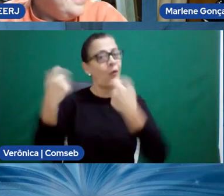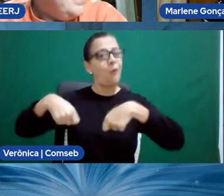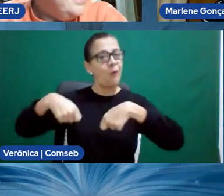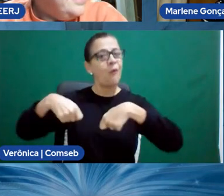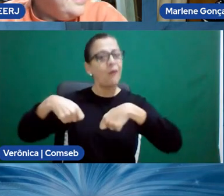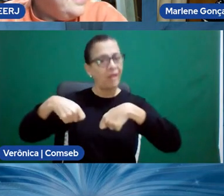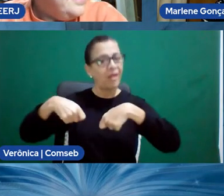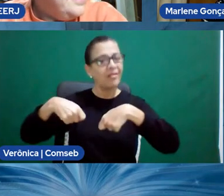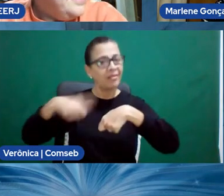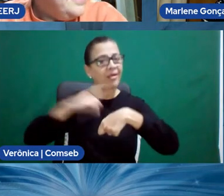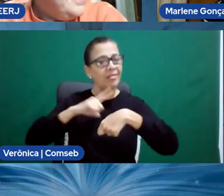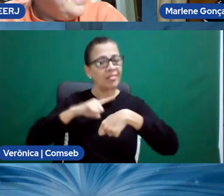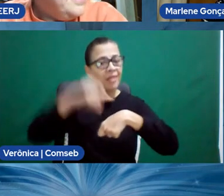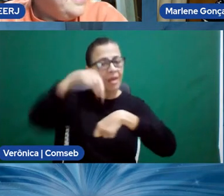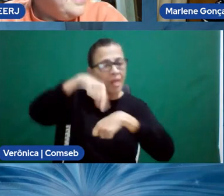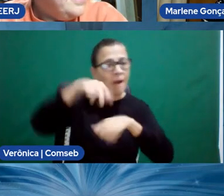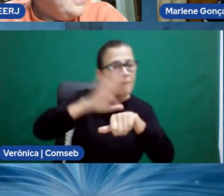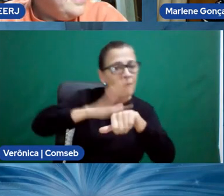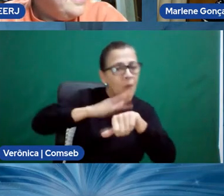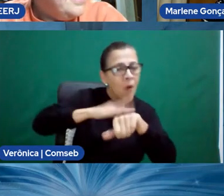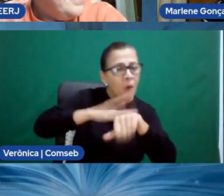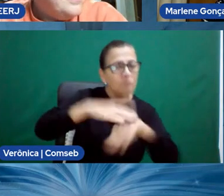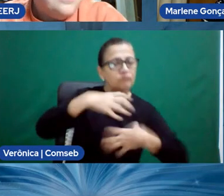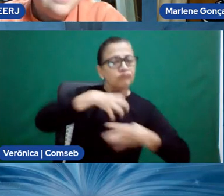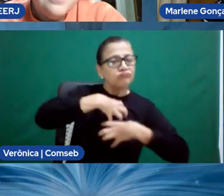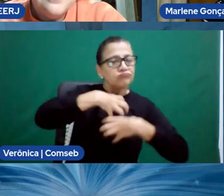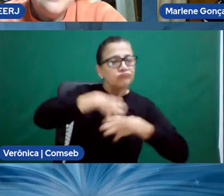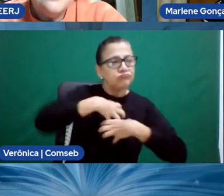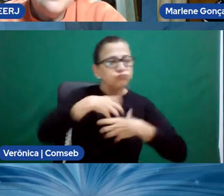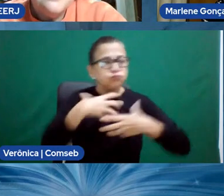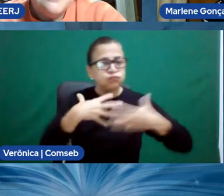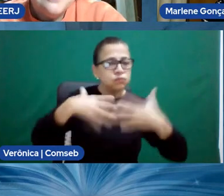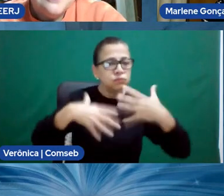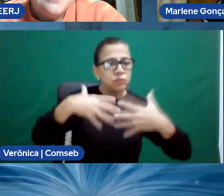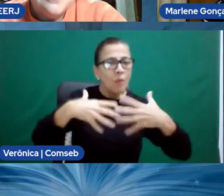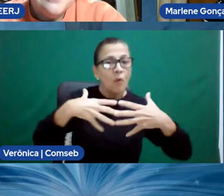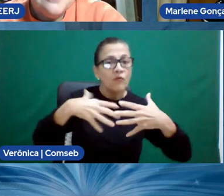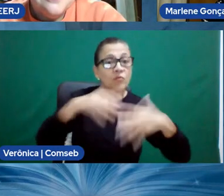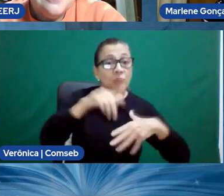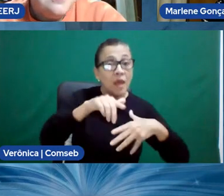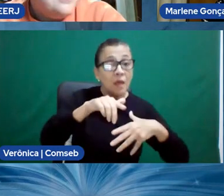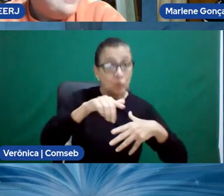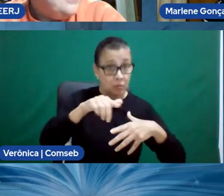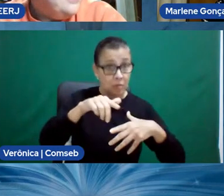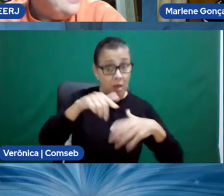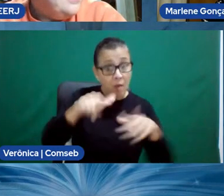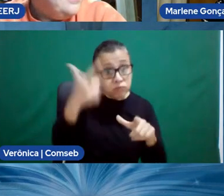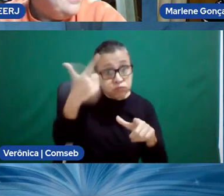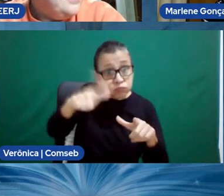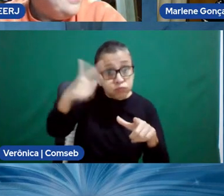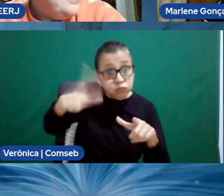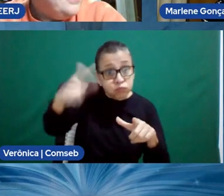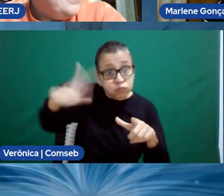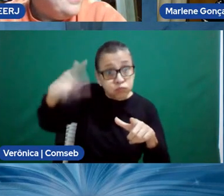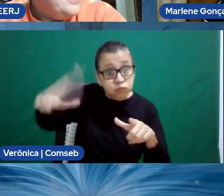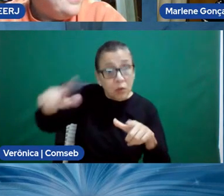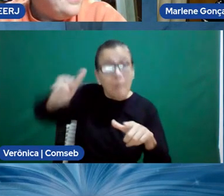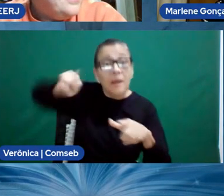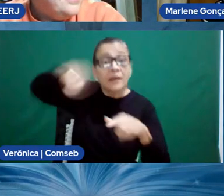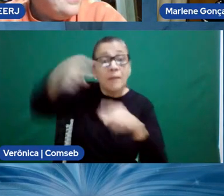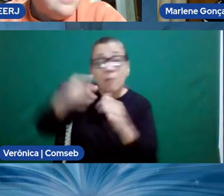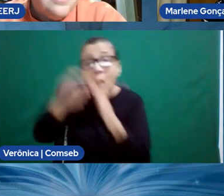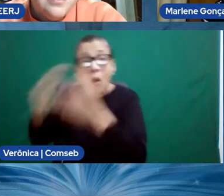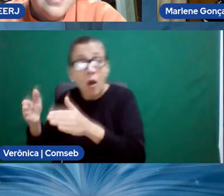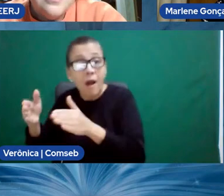do reino vegetal, as sensações, a irritabilidade, etc., a reprodução, para depois passar para o